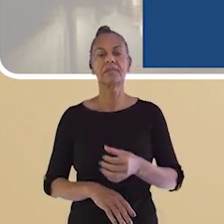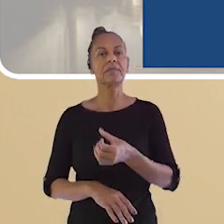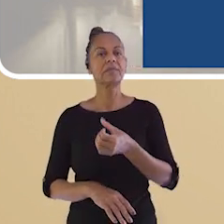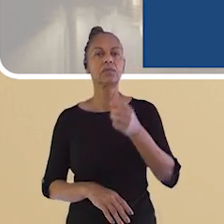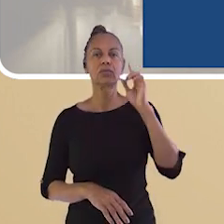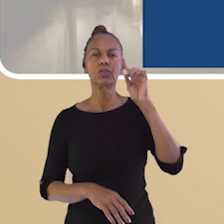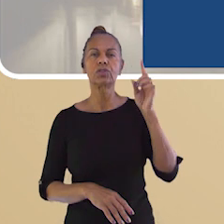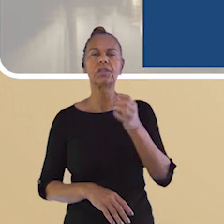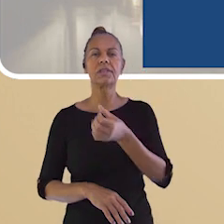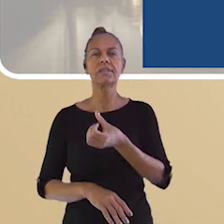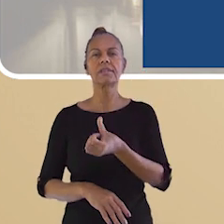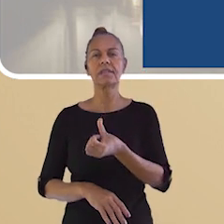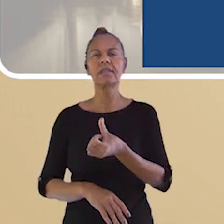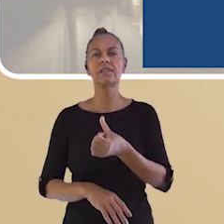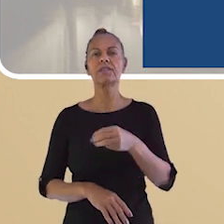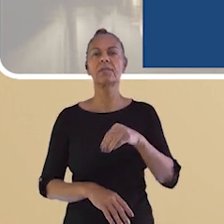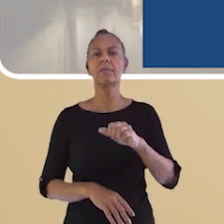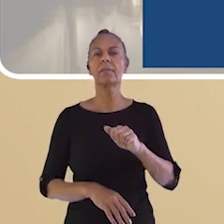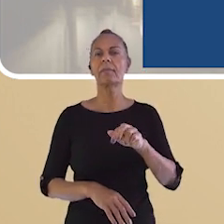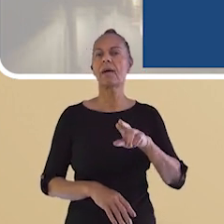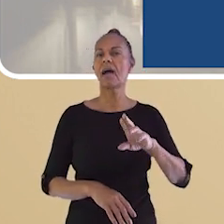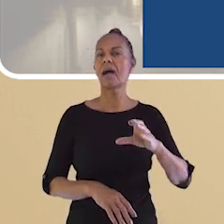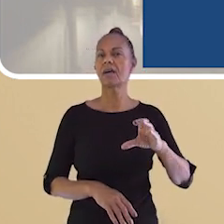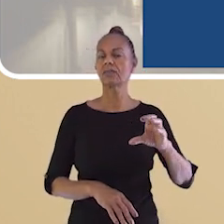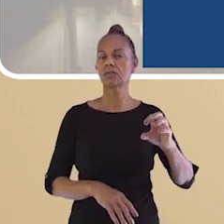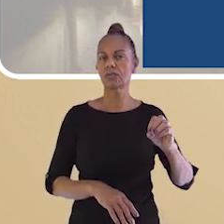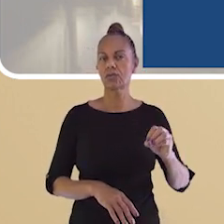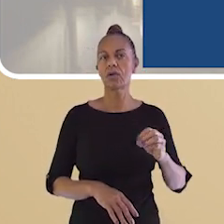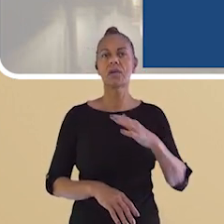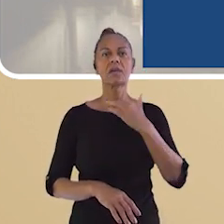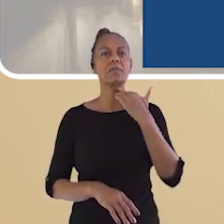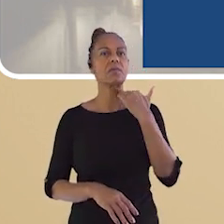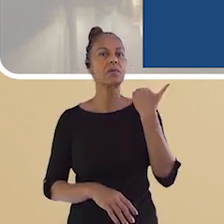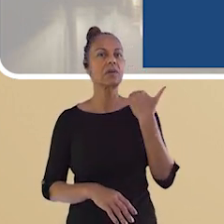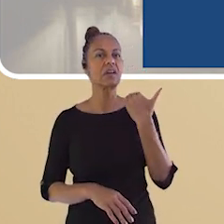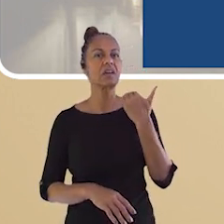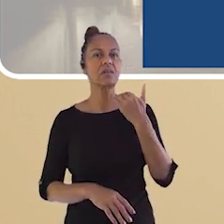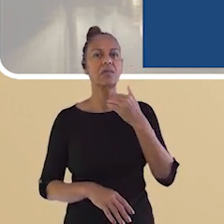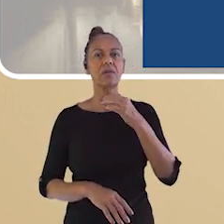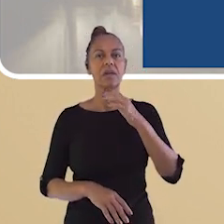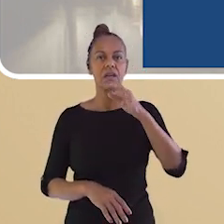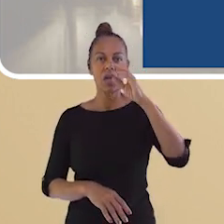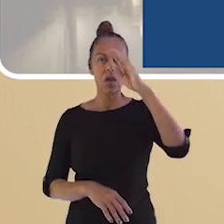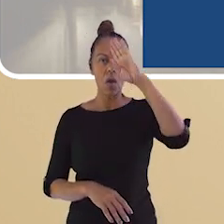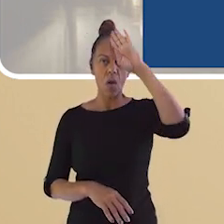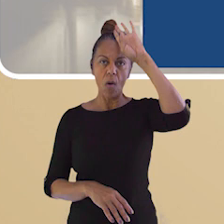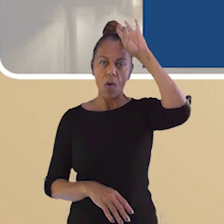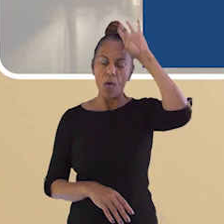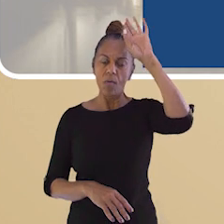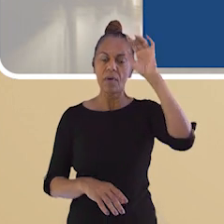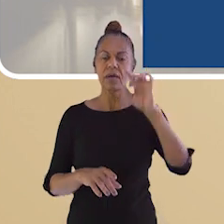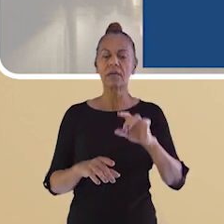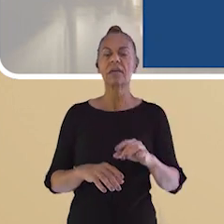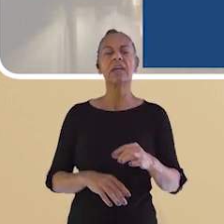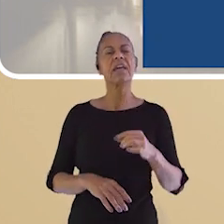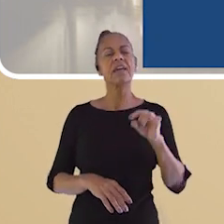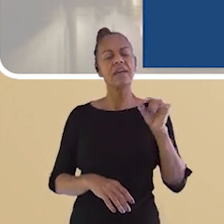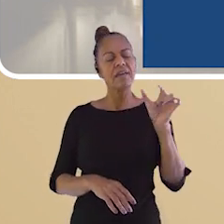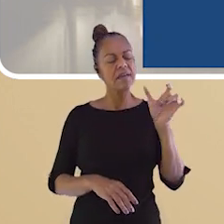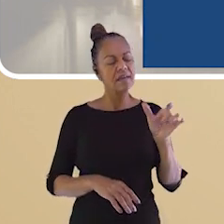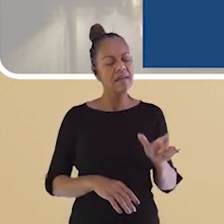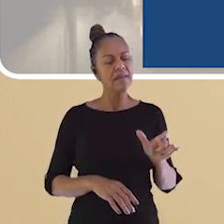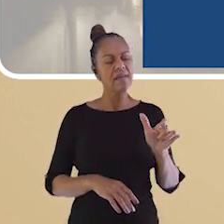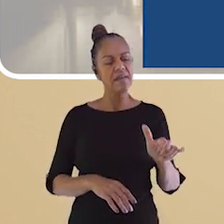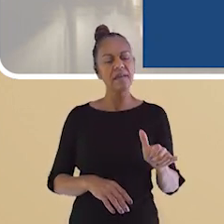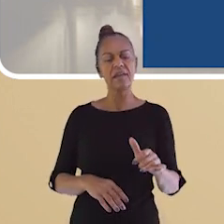Michelangelo. Nascido em Caprese em 6 de março de 1475 e falecido em Roma no dia 18 de